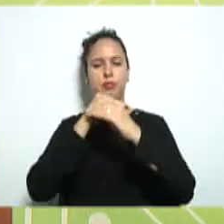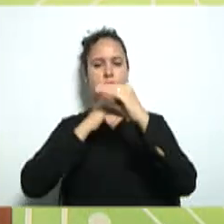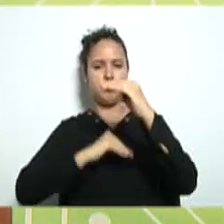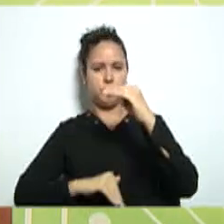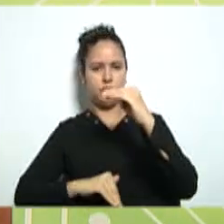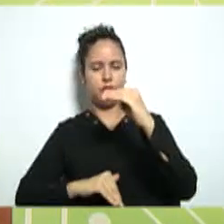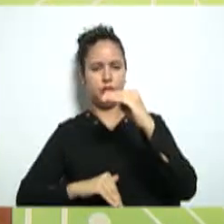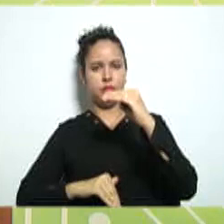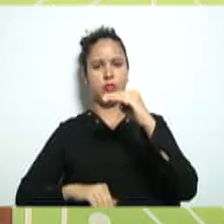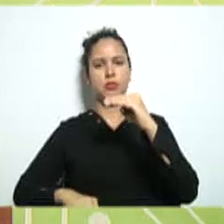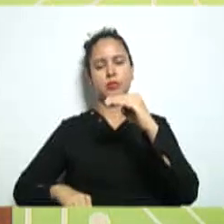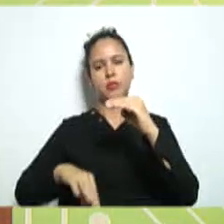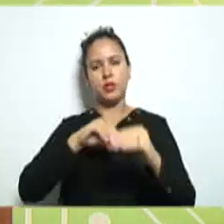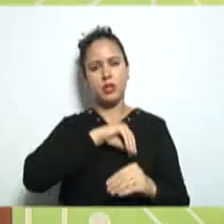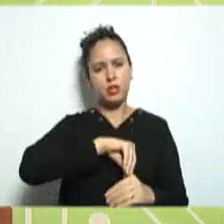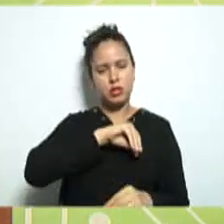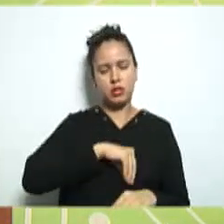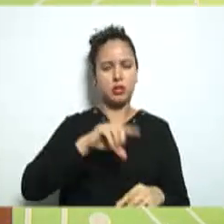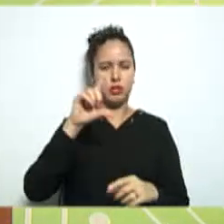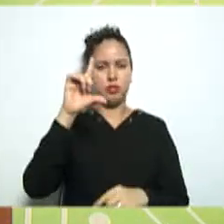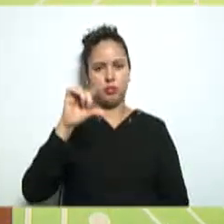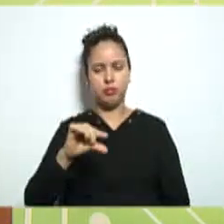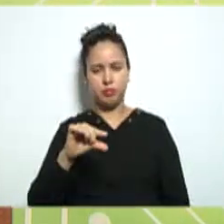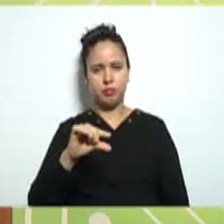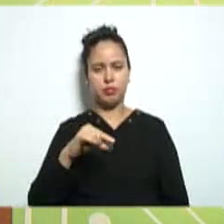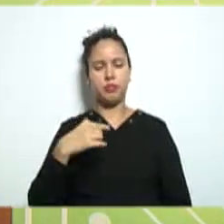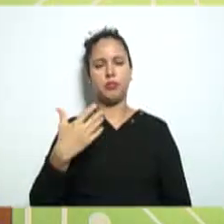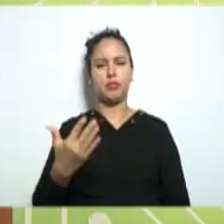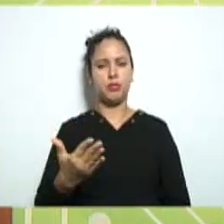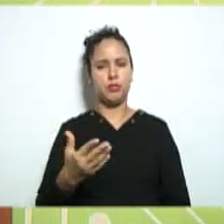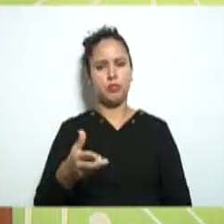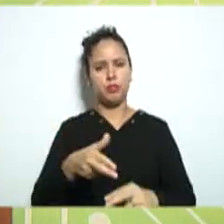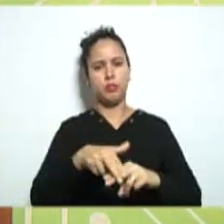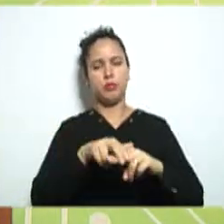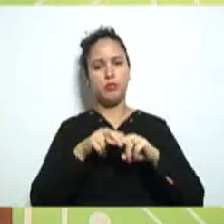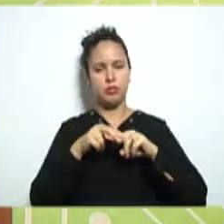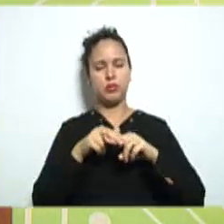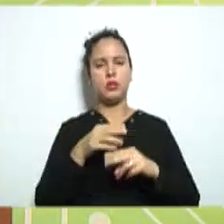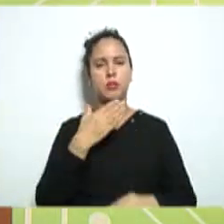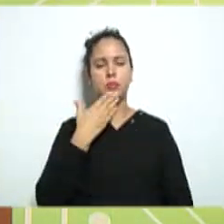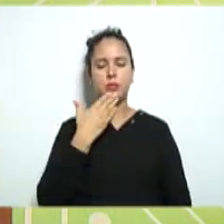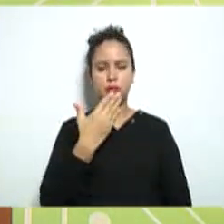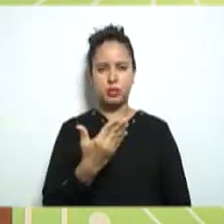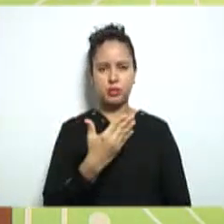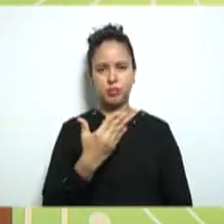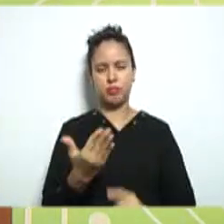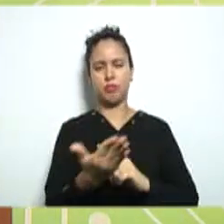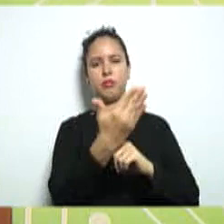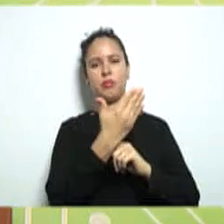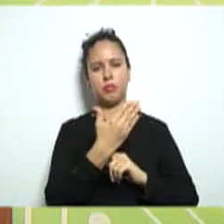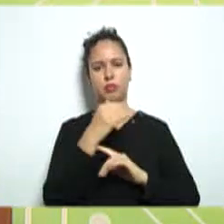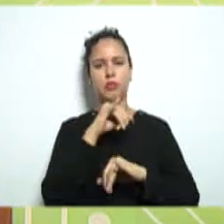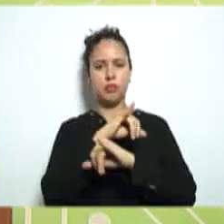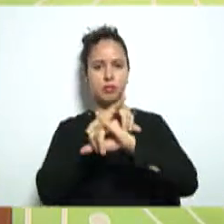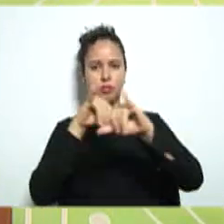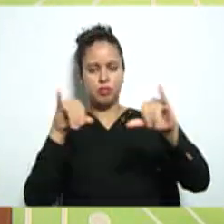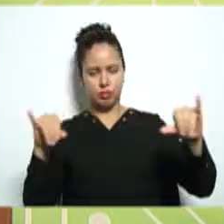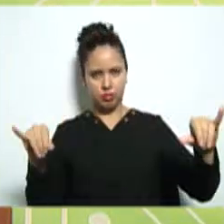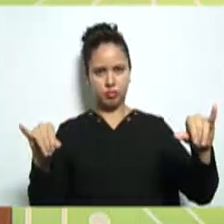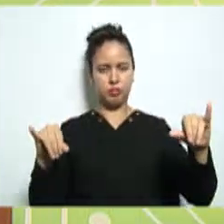menores salários. Então, por isso que a gente pediu a ajuda de vocês para divulgar essa